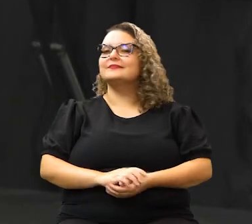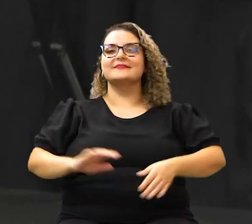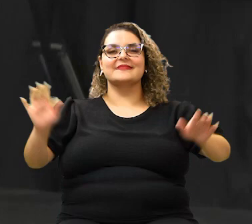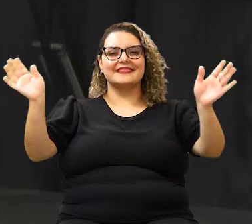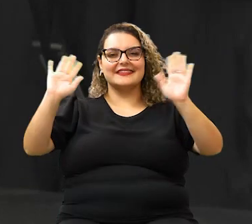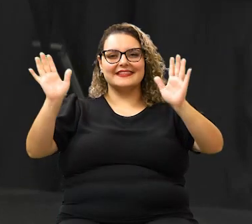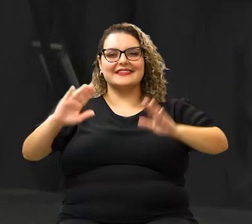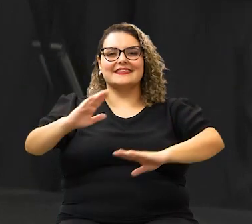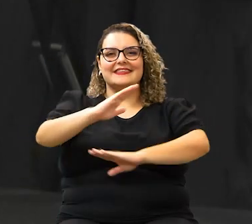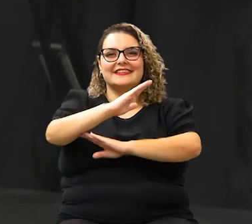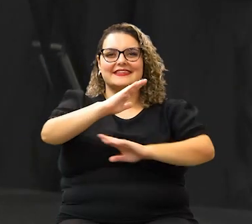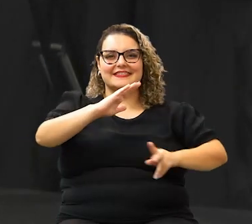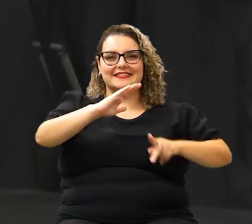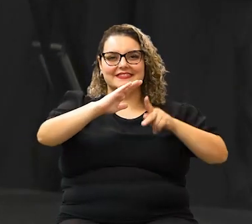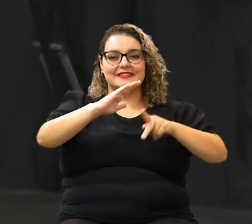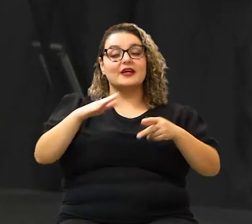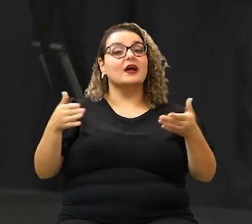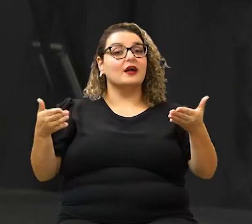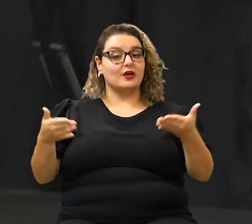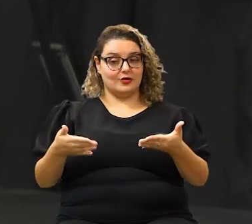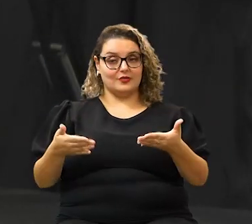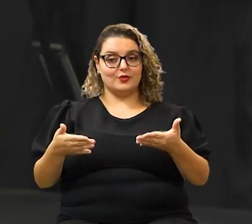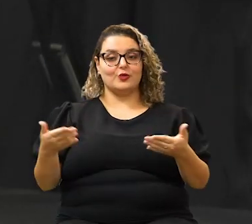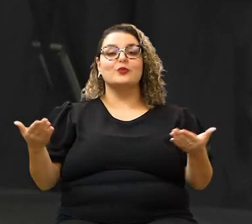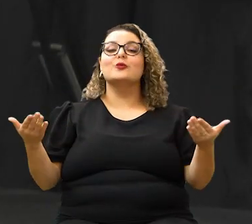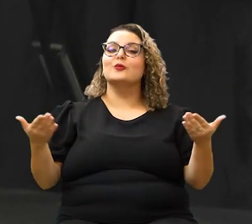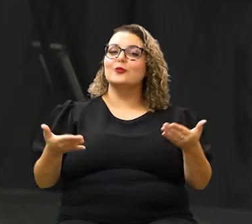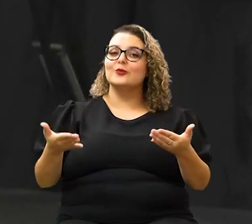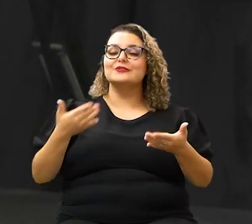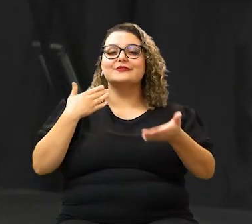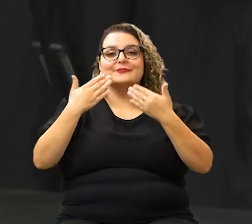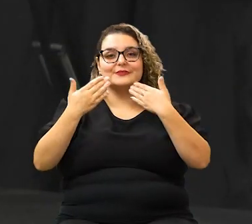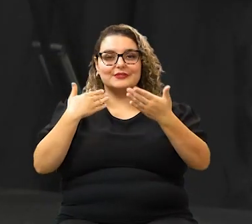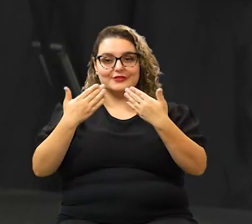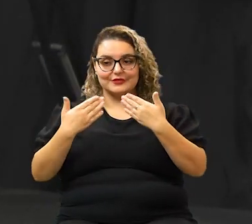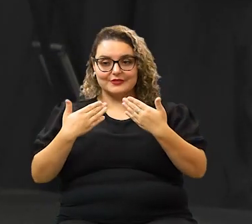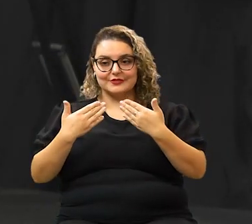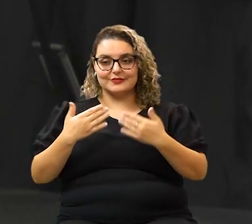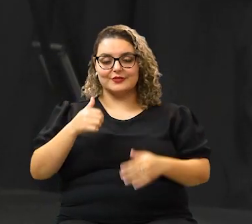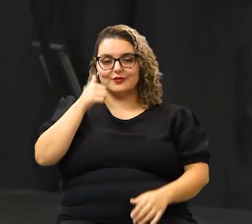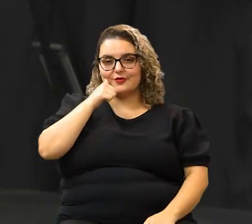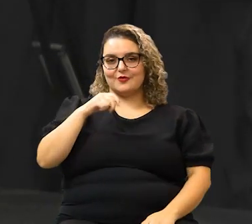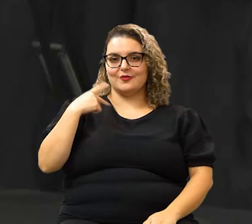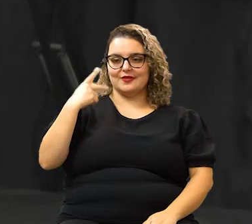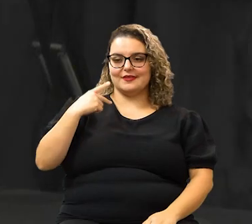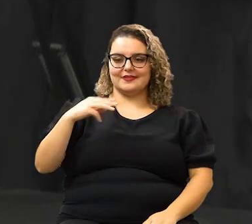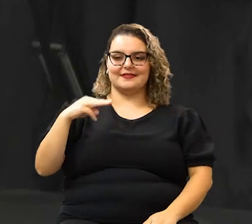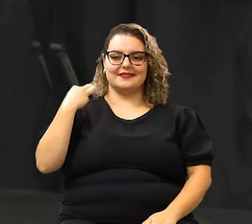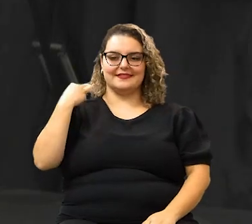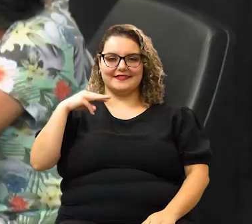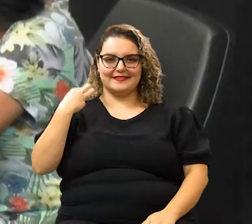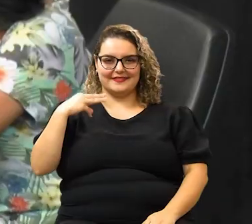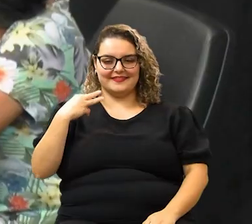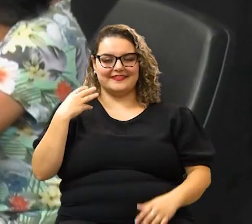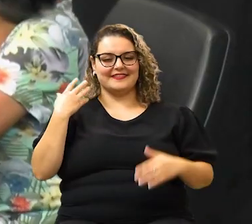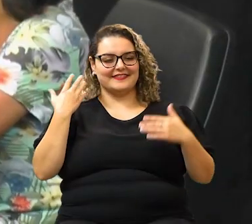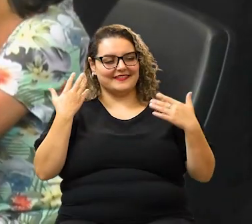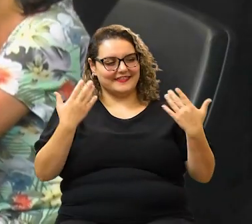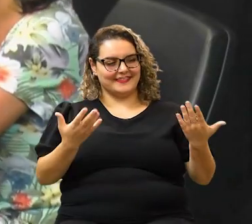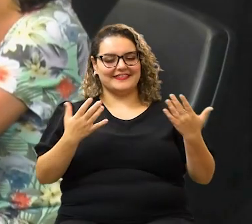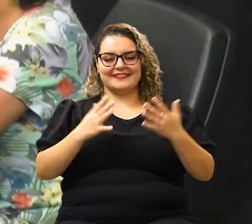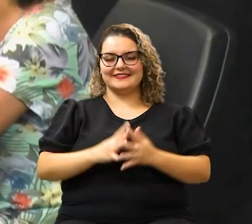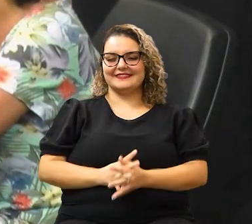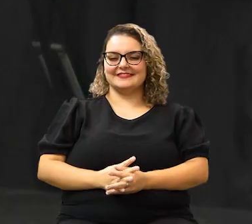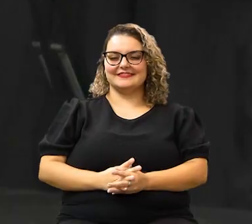Olá, mais um Na Casa do Povo no ar e hoje nós vamos conversar com a vereadora Mariana